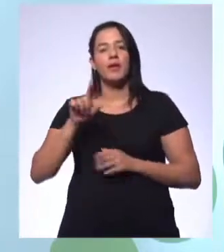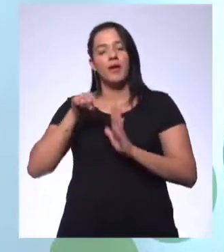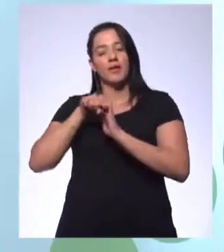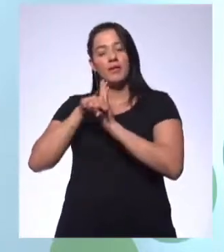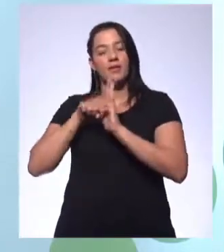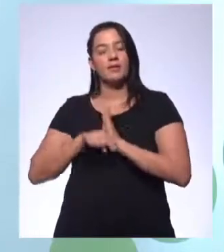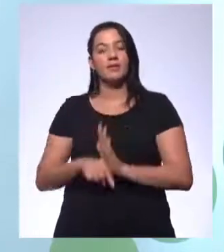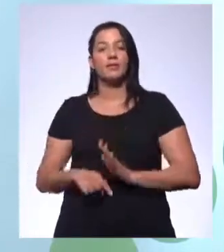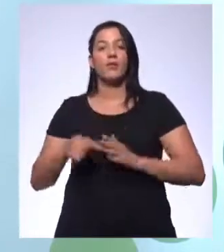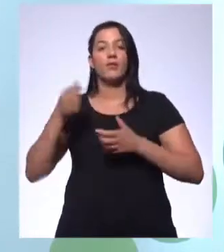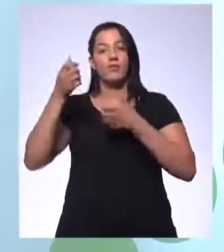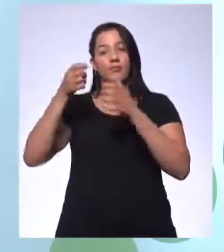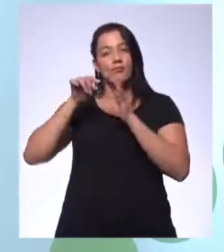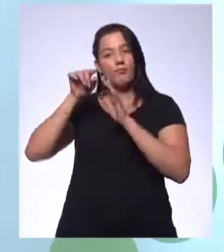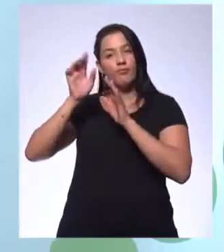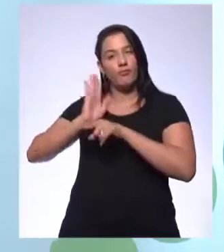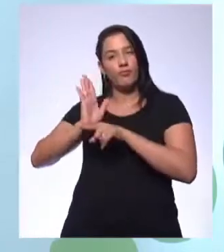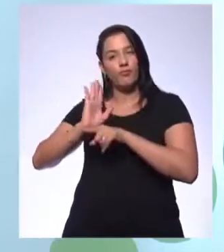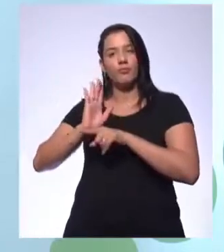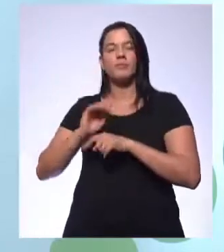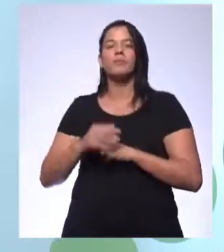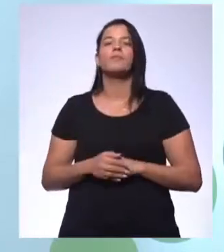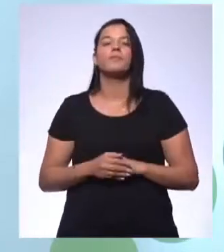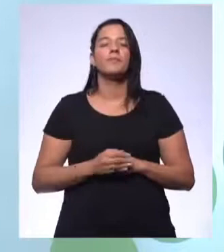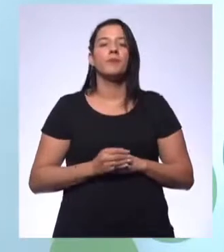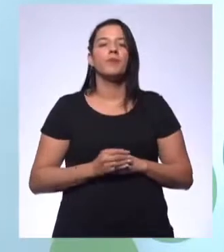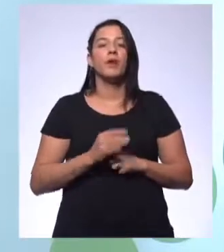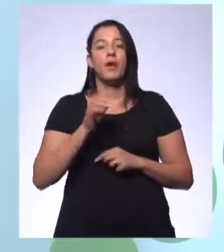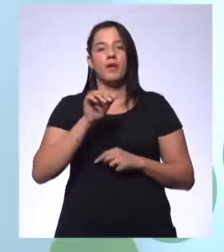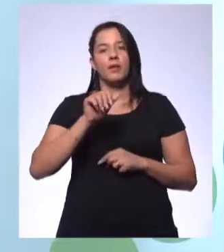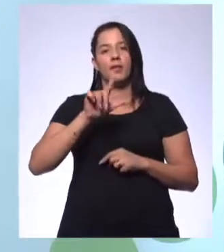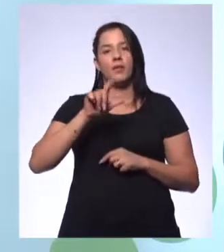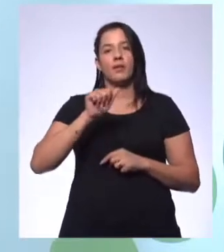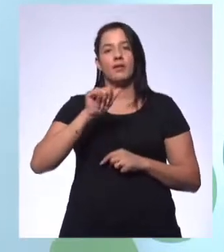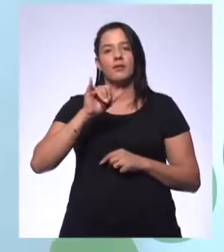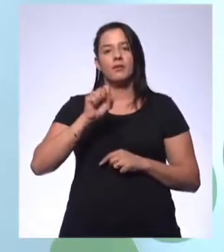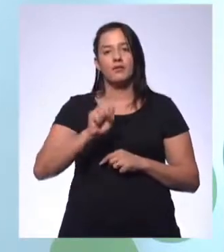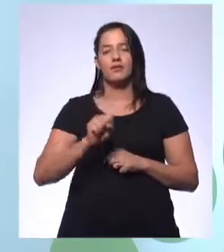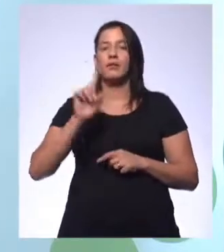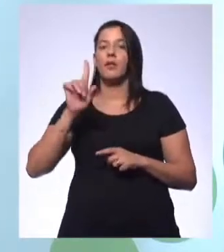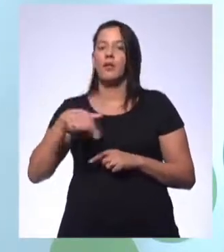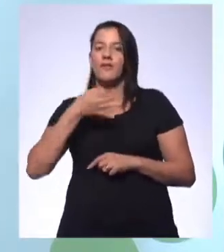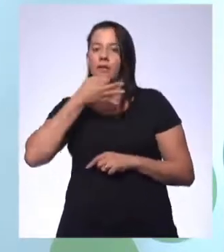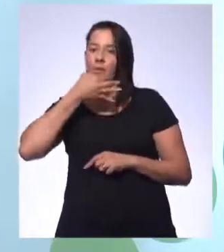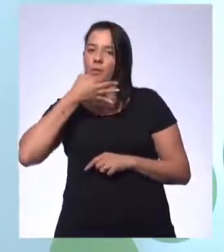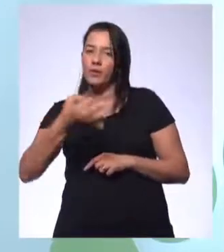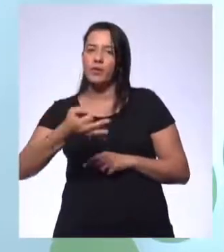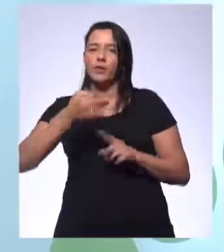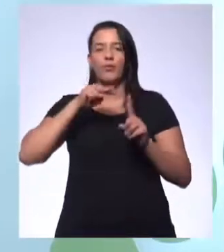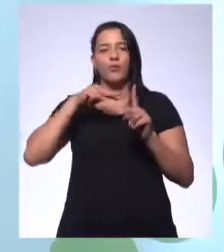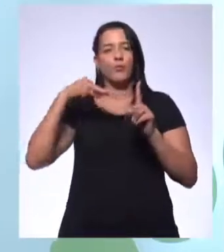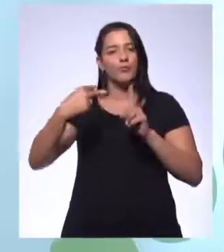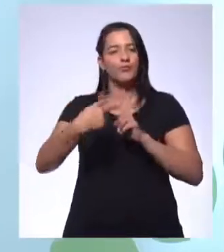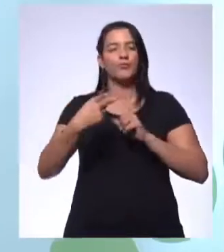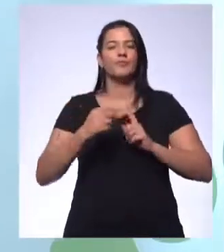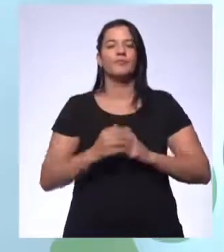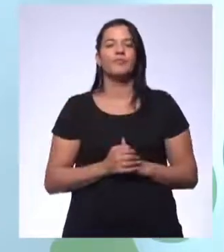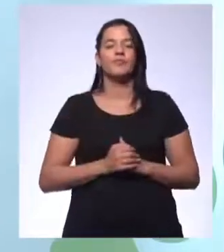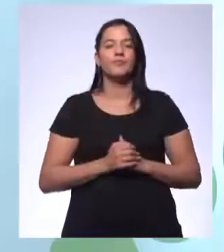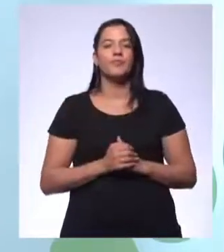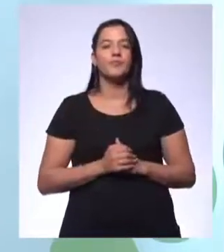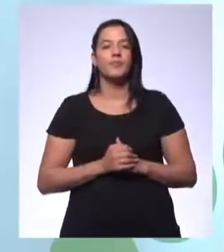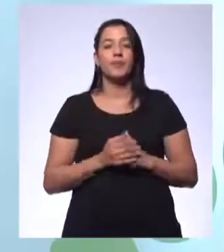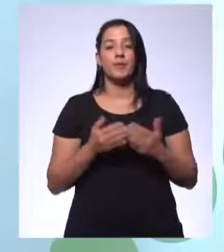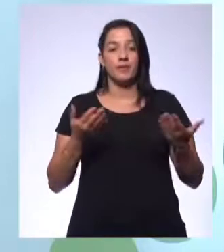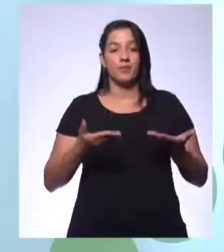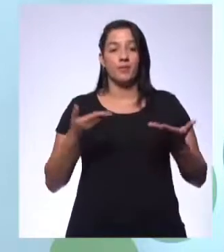o filme. A Raíssa diz, dar a sua opinião e seu ponto de vista. Uhum. E só uma coisa, enquanto